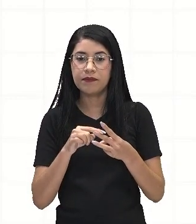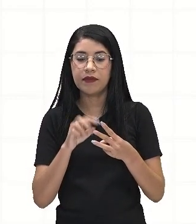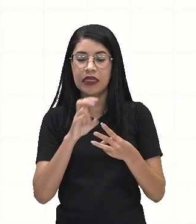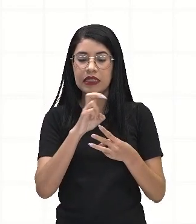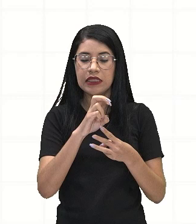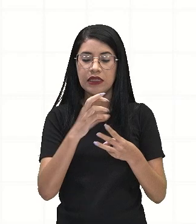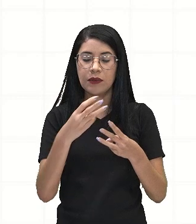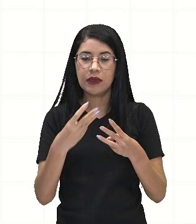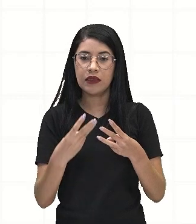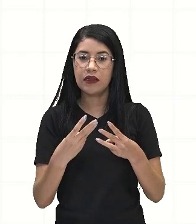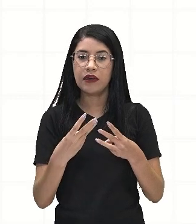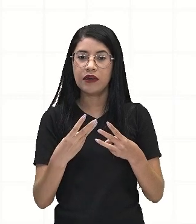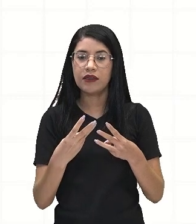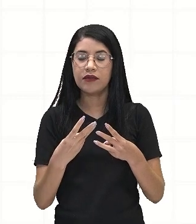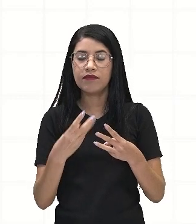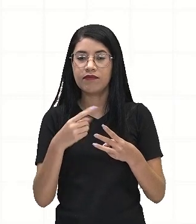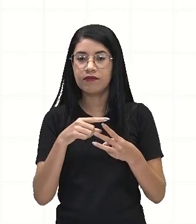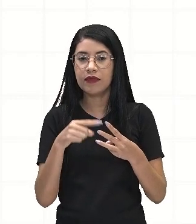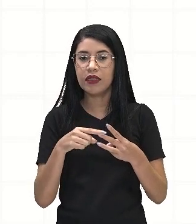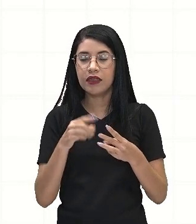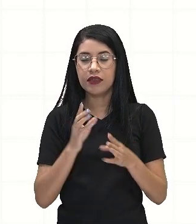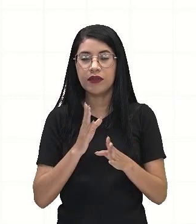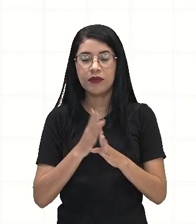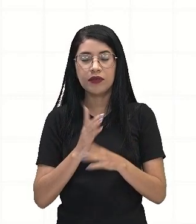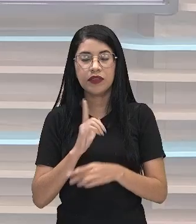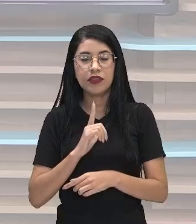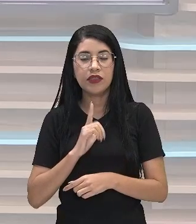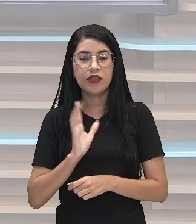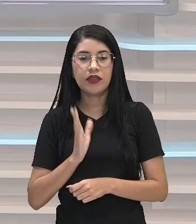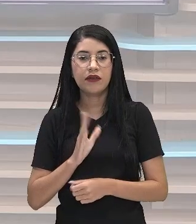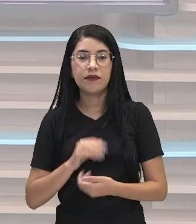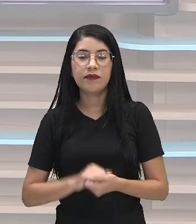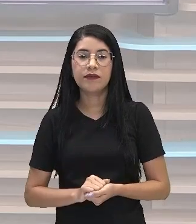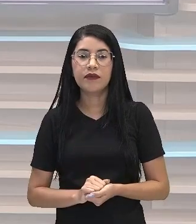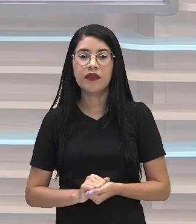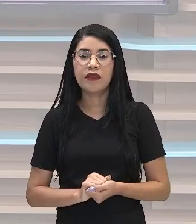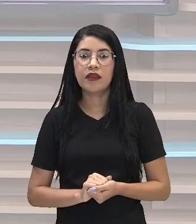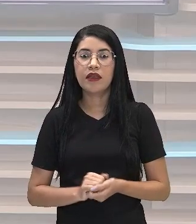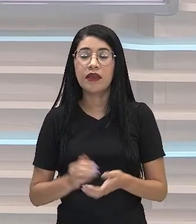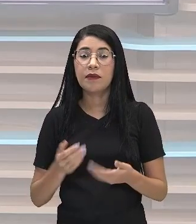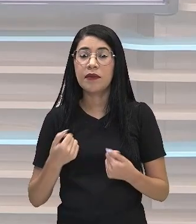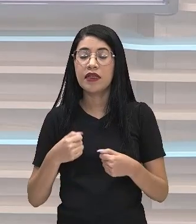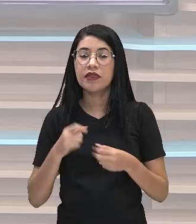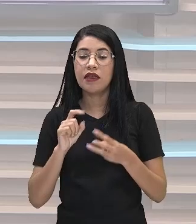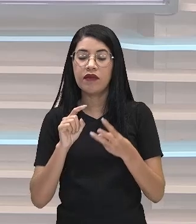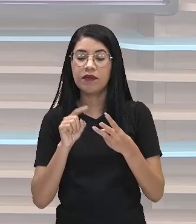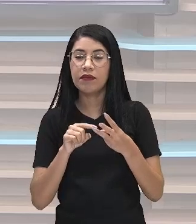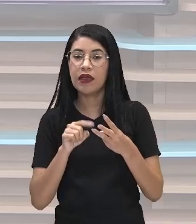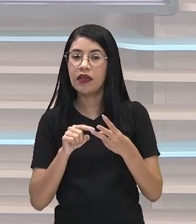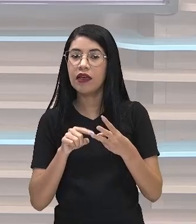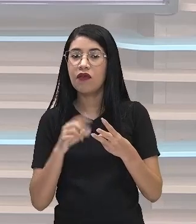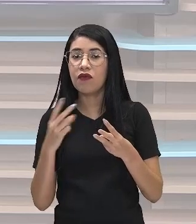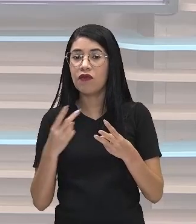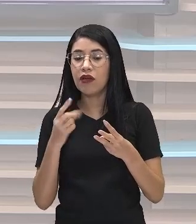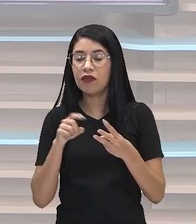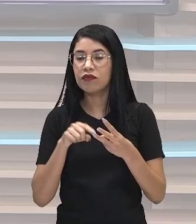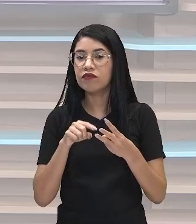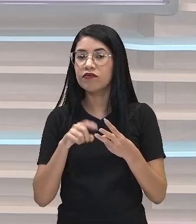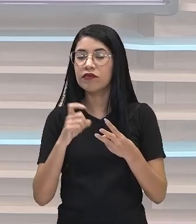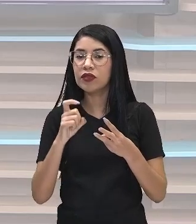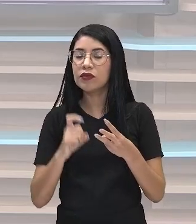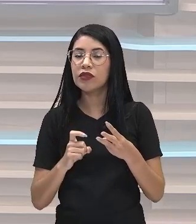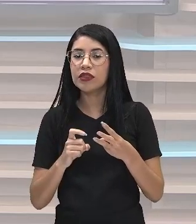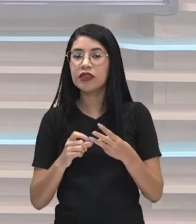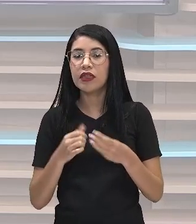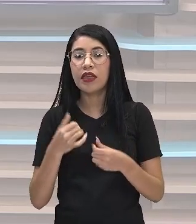2 lados, né, de 2 dimensões desse bloco retangular, e ele estava pedindo a terceira medida, né? Então, não vão